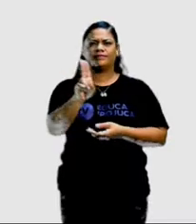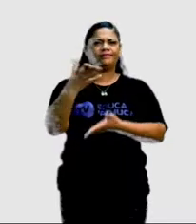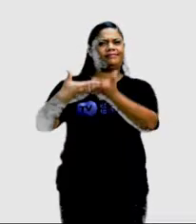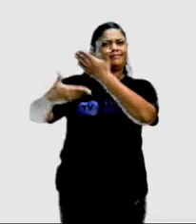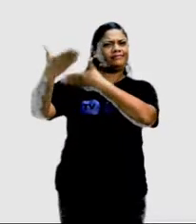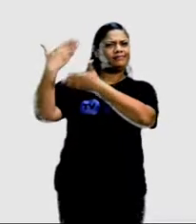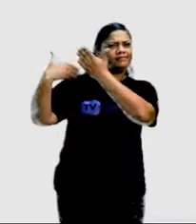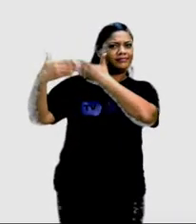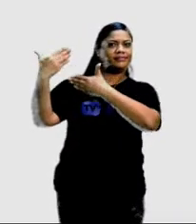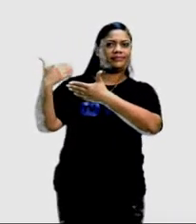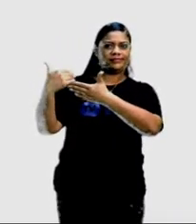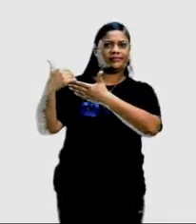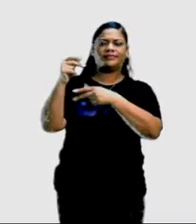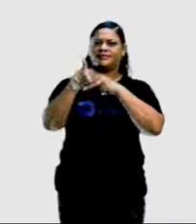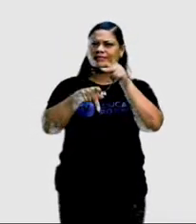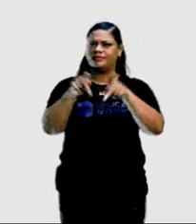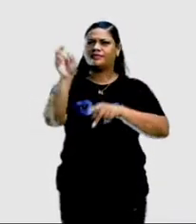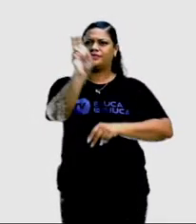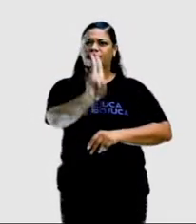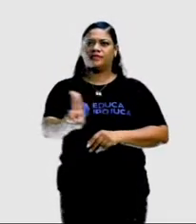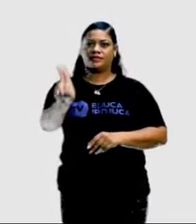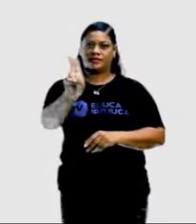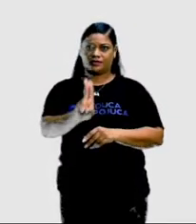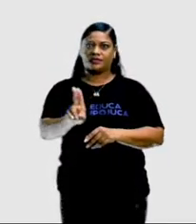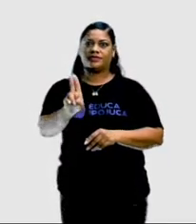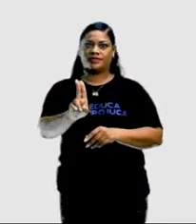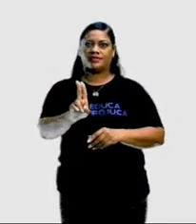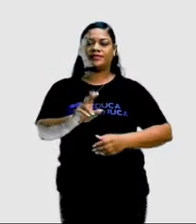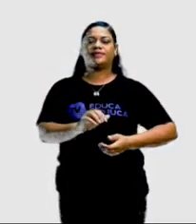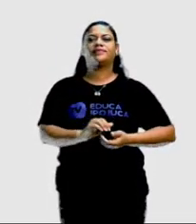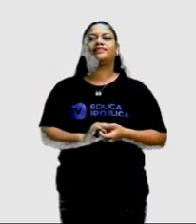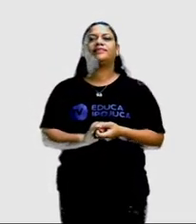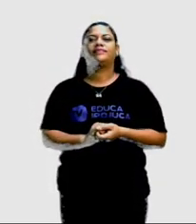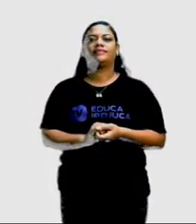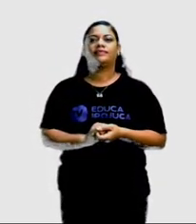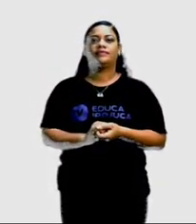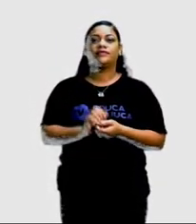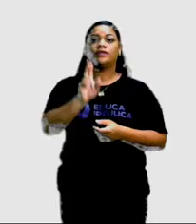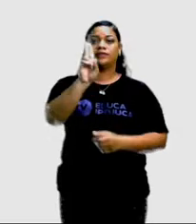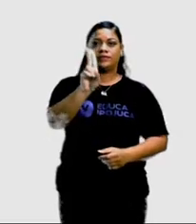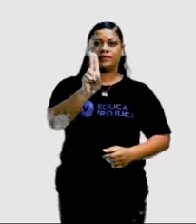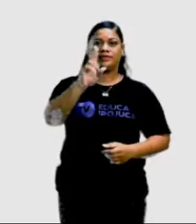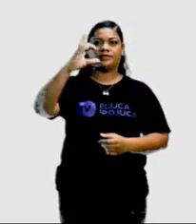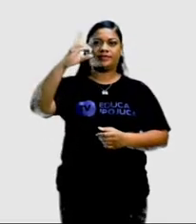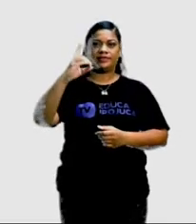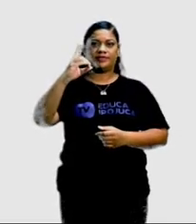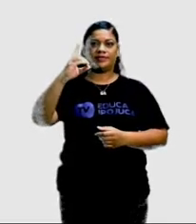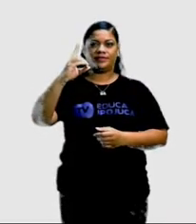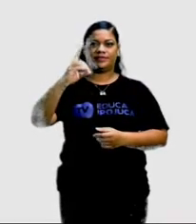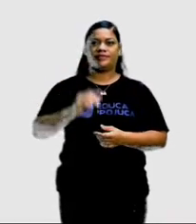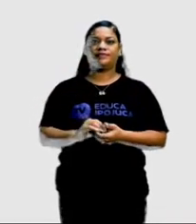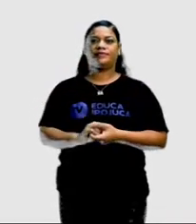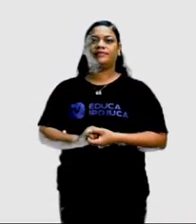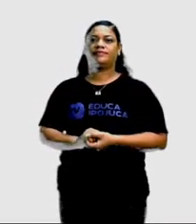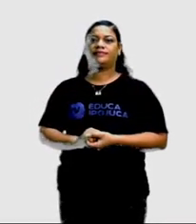cálculo popularmente usado em sistema decimal. Unidade, dezena.